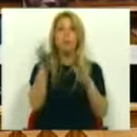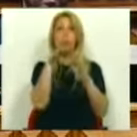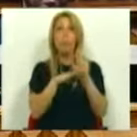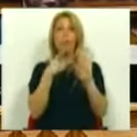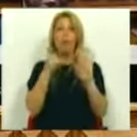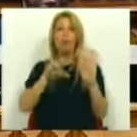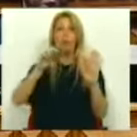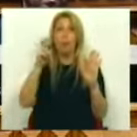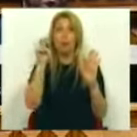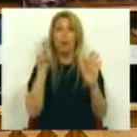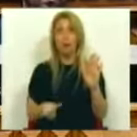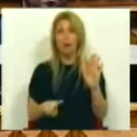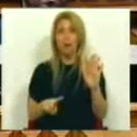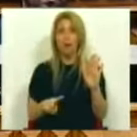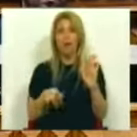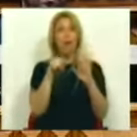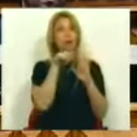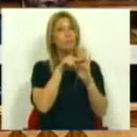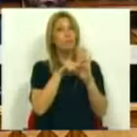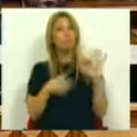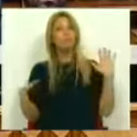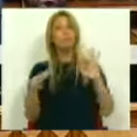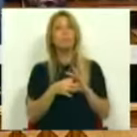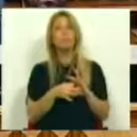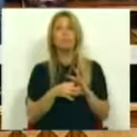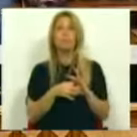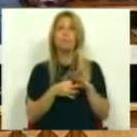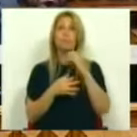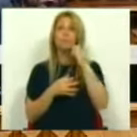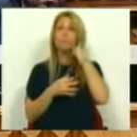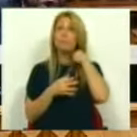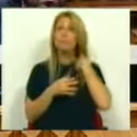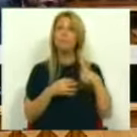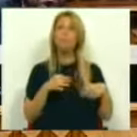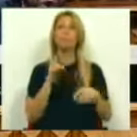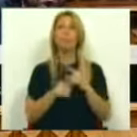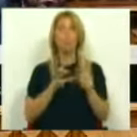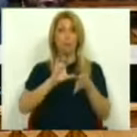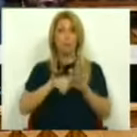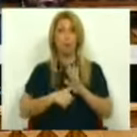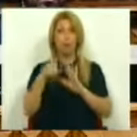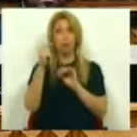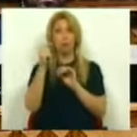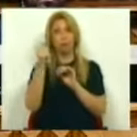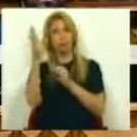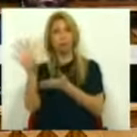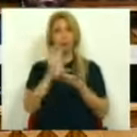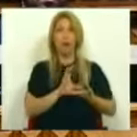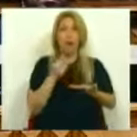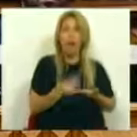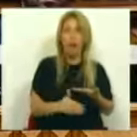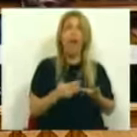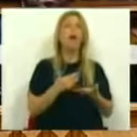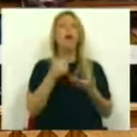do CREN, cujos termos correspondem, naquilo que são projetos cofinanciados, a uma diminuição do